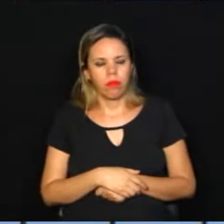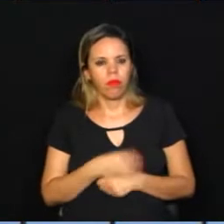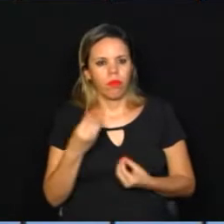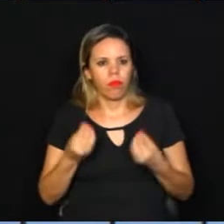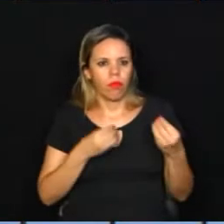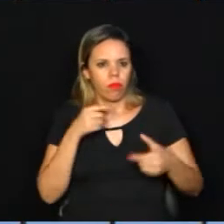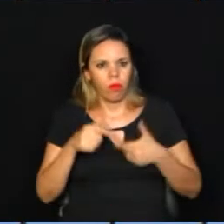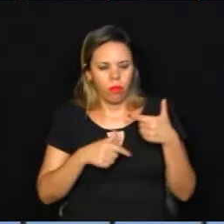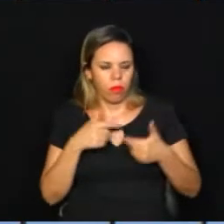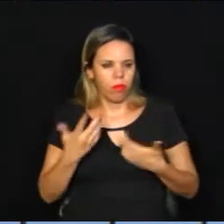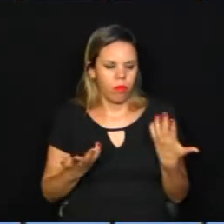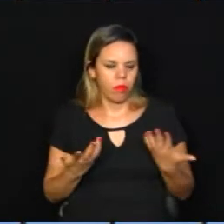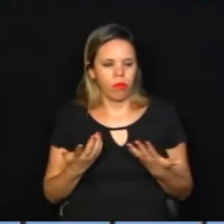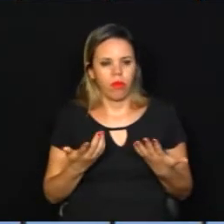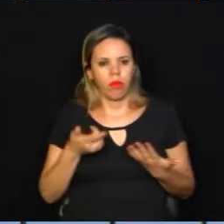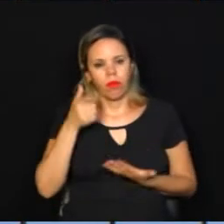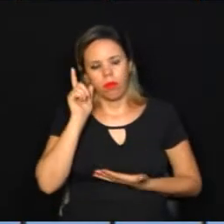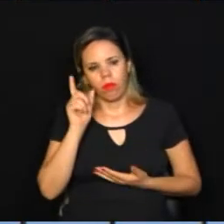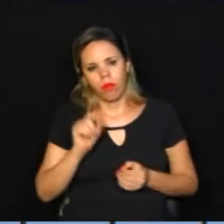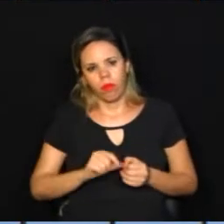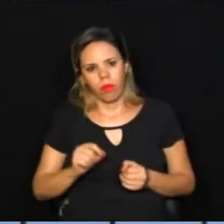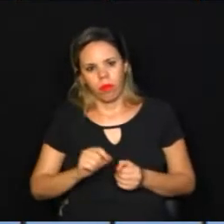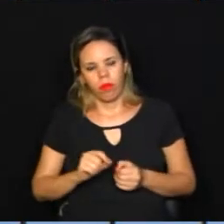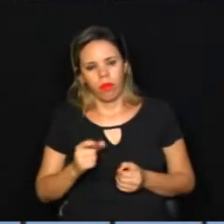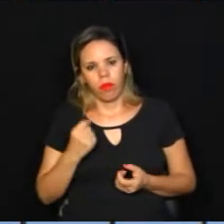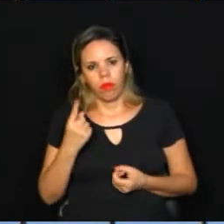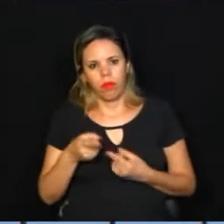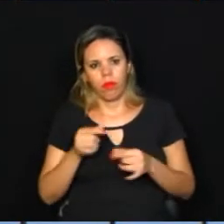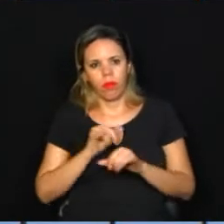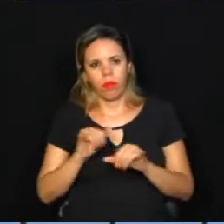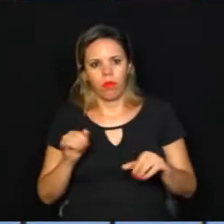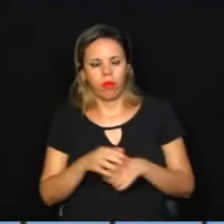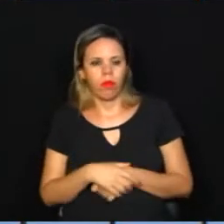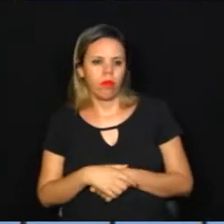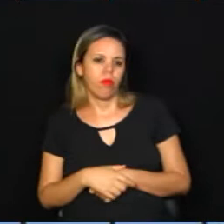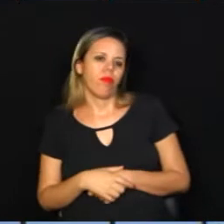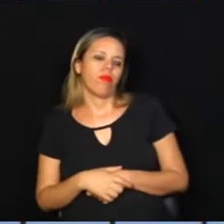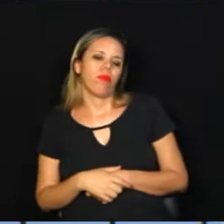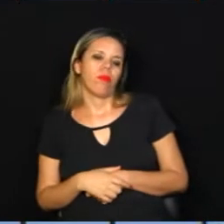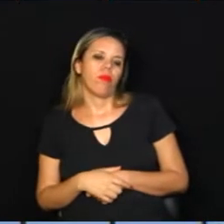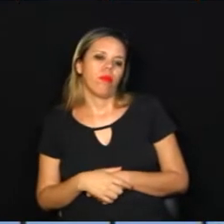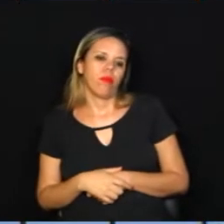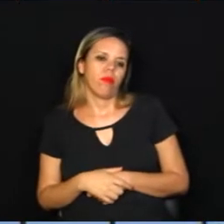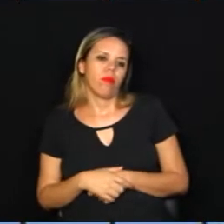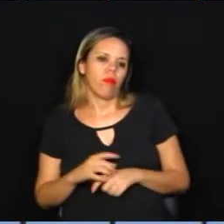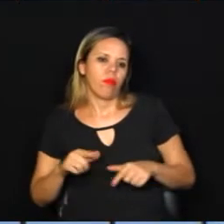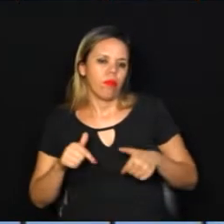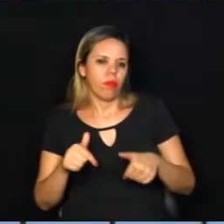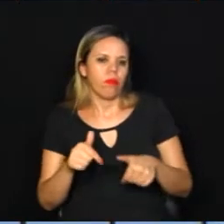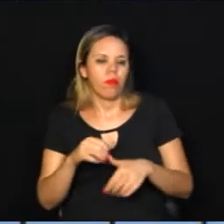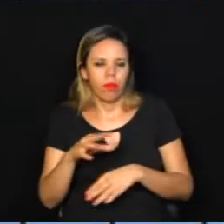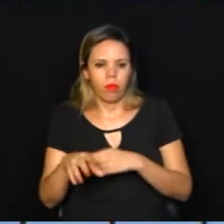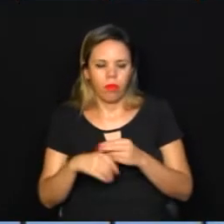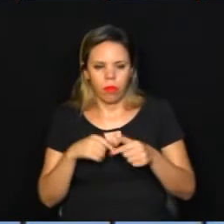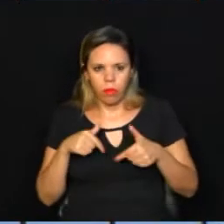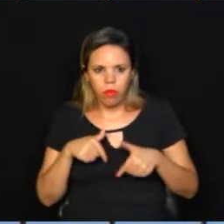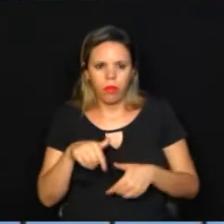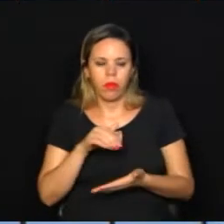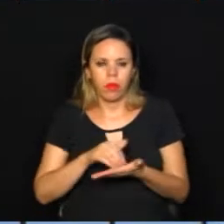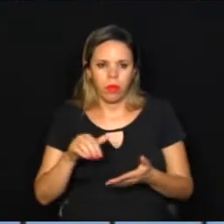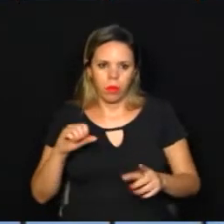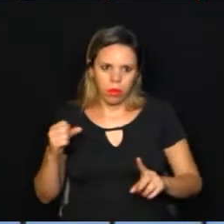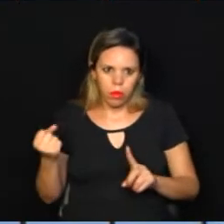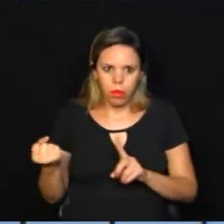de trabalhar, inclusive ontem fez alguns anúncios. Olha só, são medidas de atuação da Secretaria de